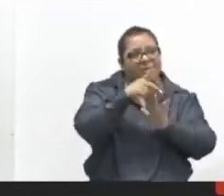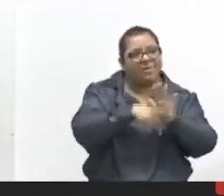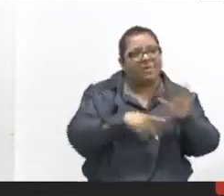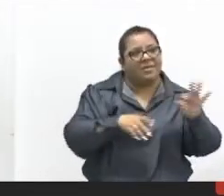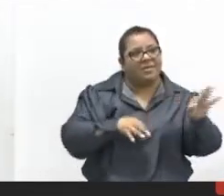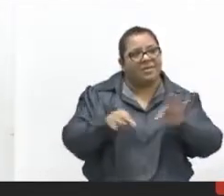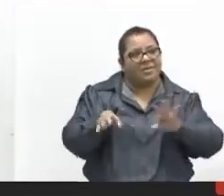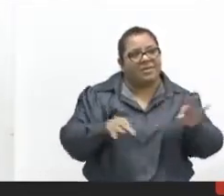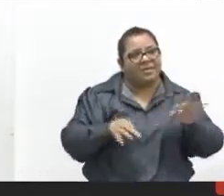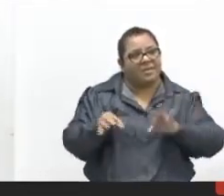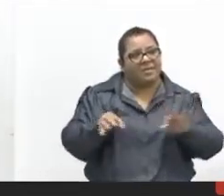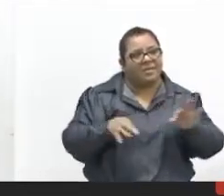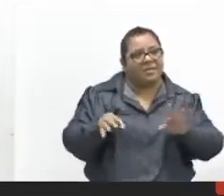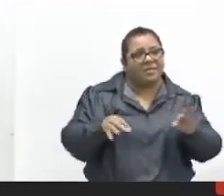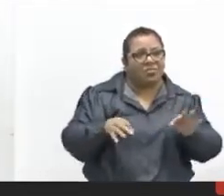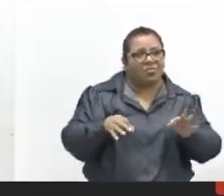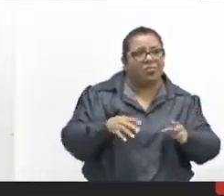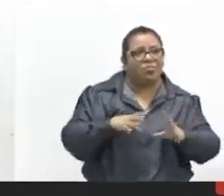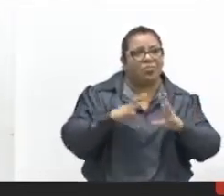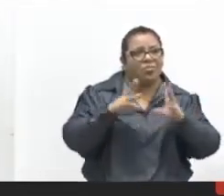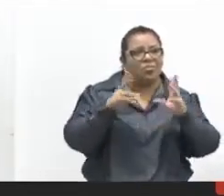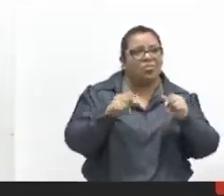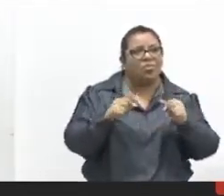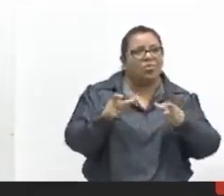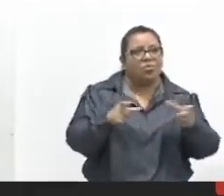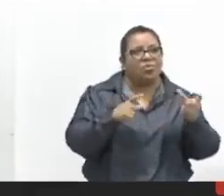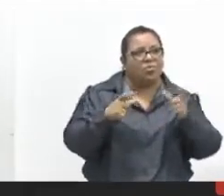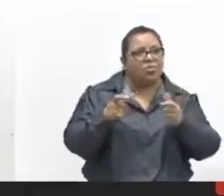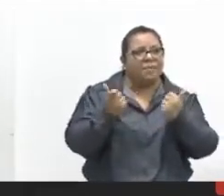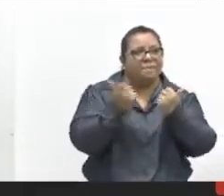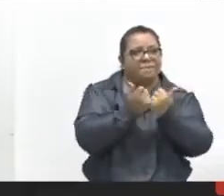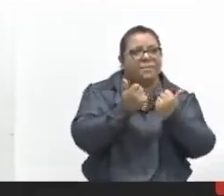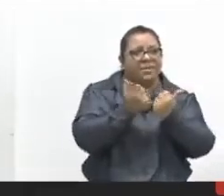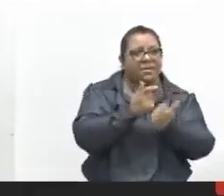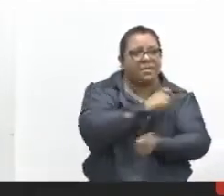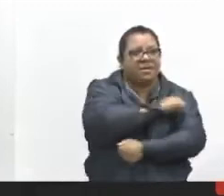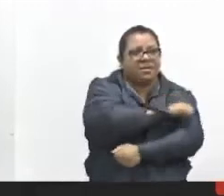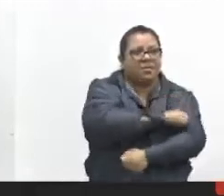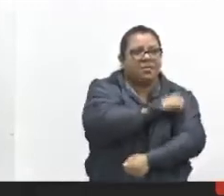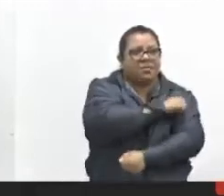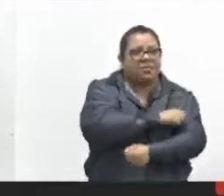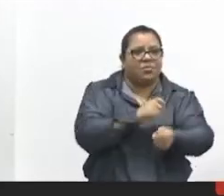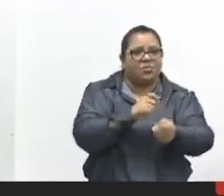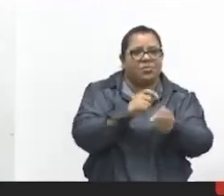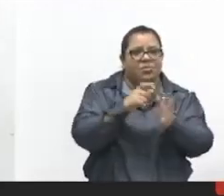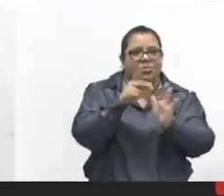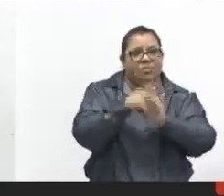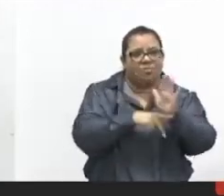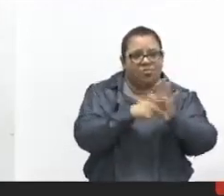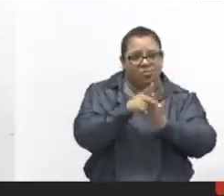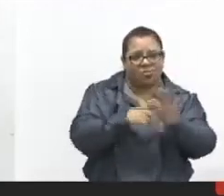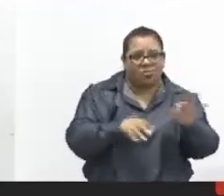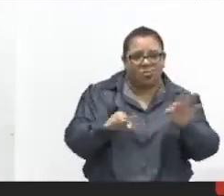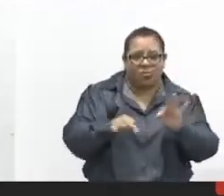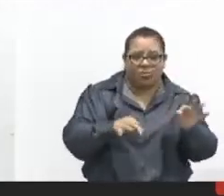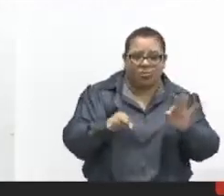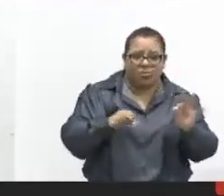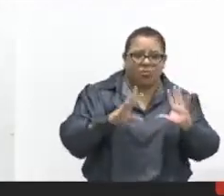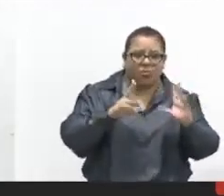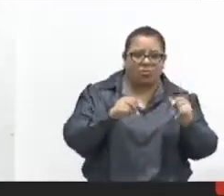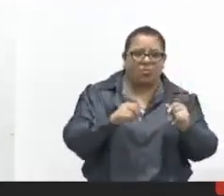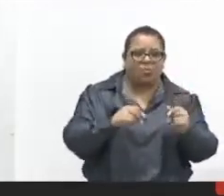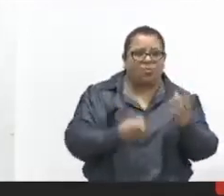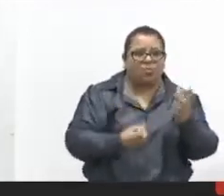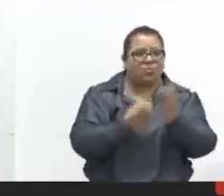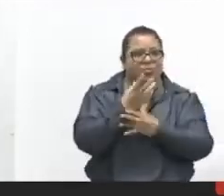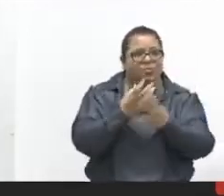deverá ser garantida a participação das entidades representativas estudantis na construção do Plano Estadual de Assistência Estudantil e sua execução no âmbito